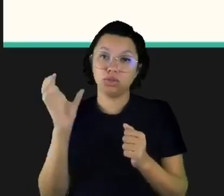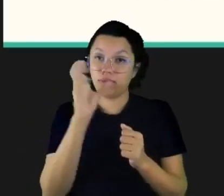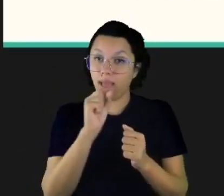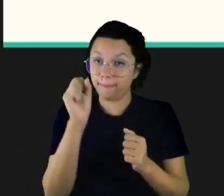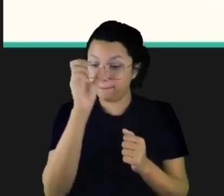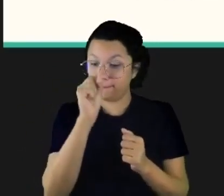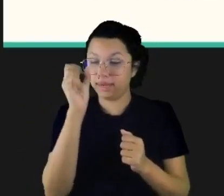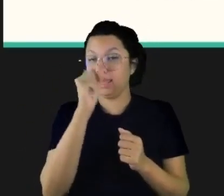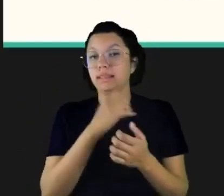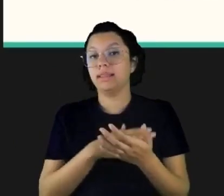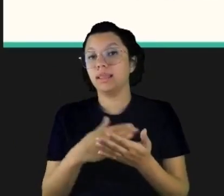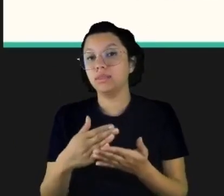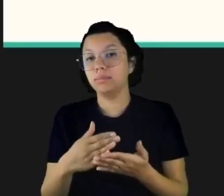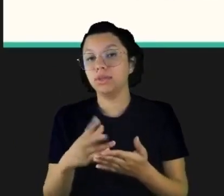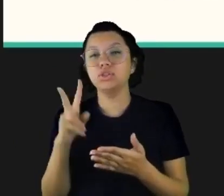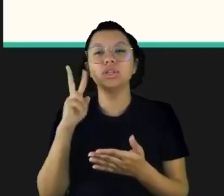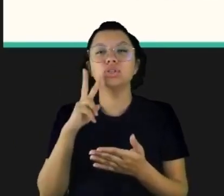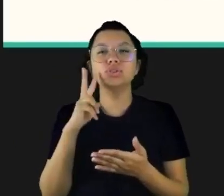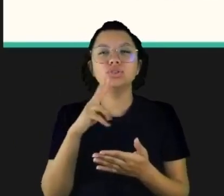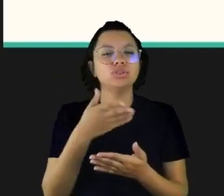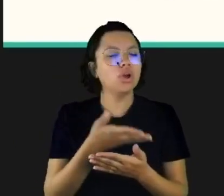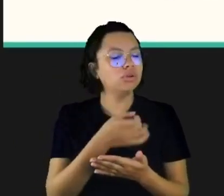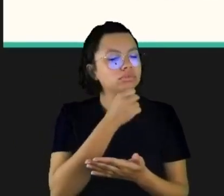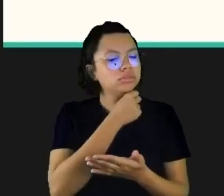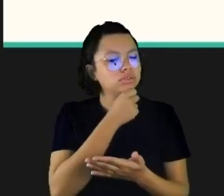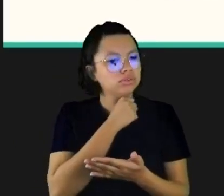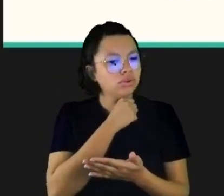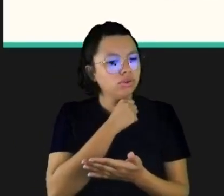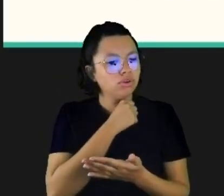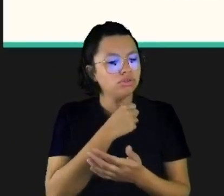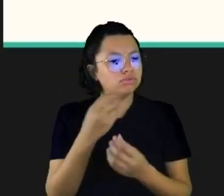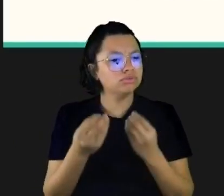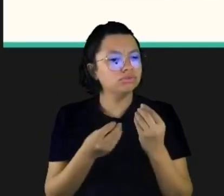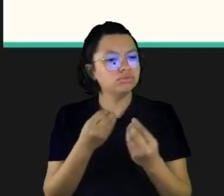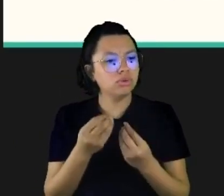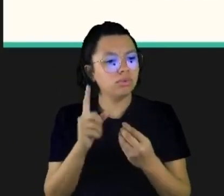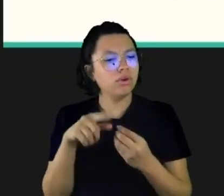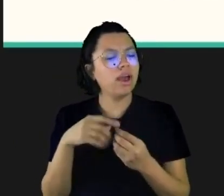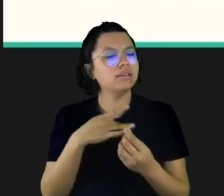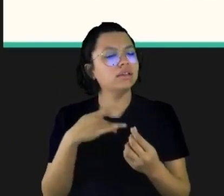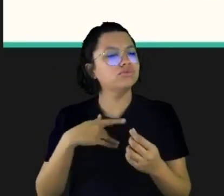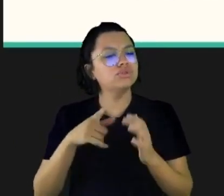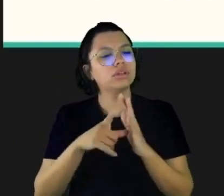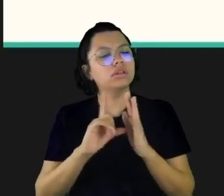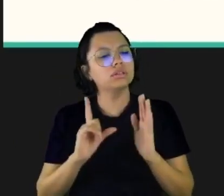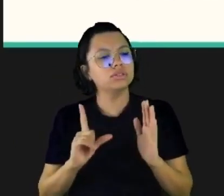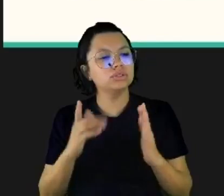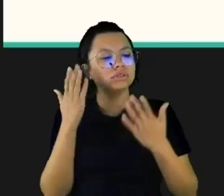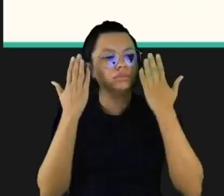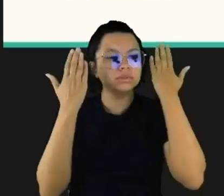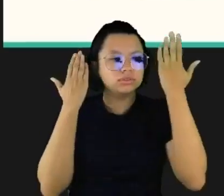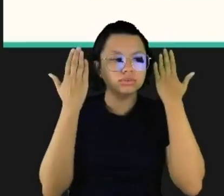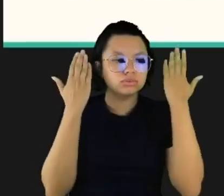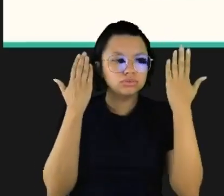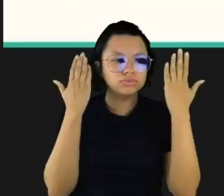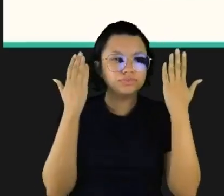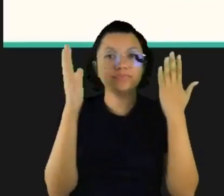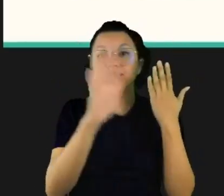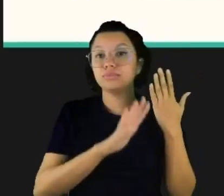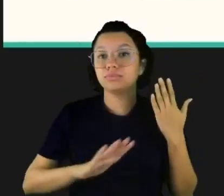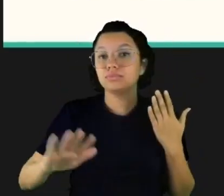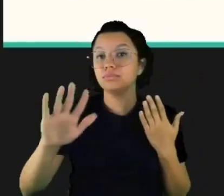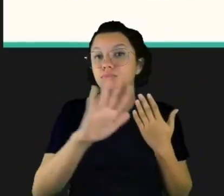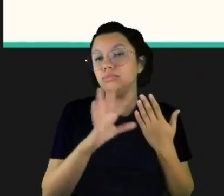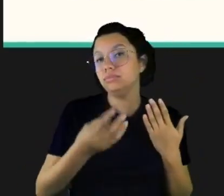partir da história do idoso, as condições prévias de saúde deles, condições psicológicas, o ambiente que ele